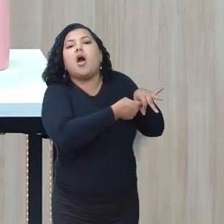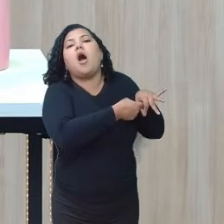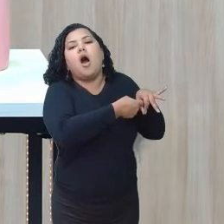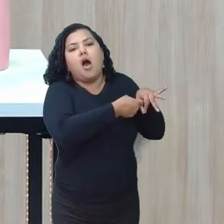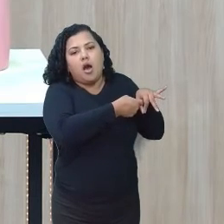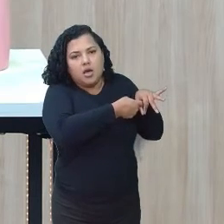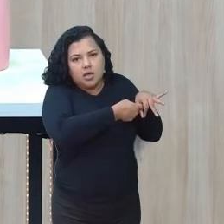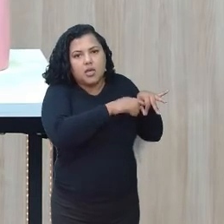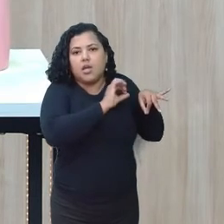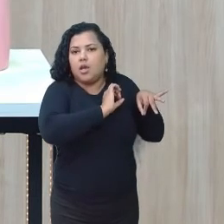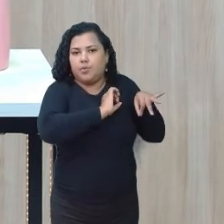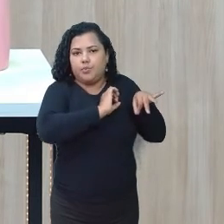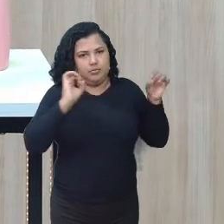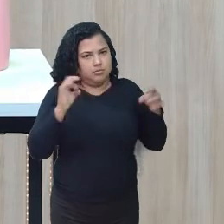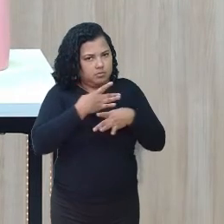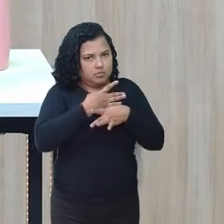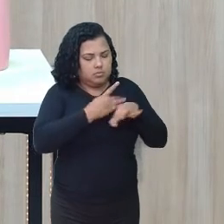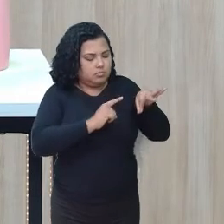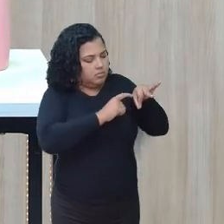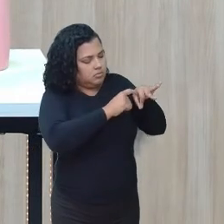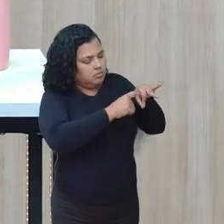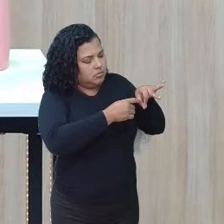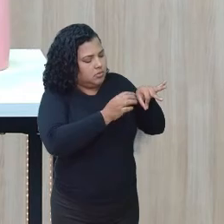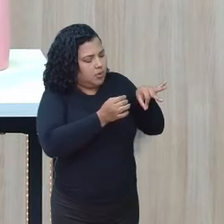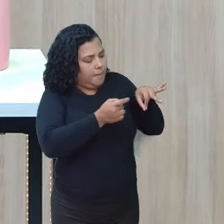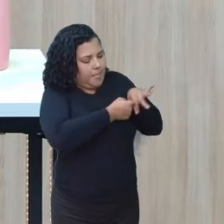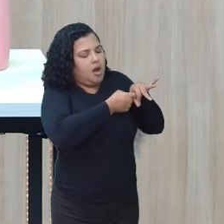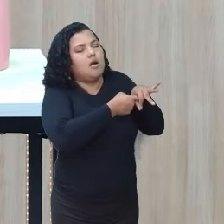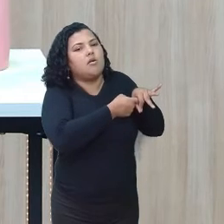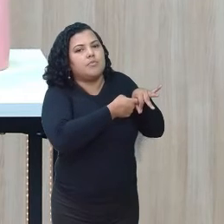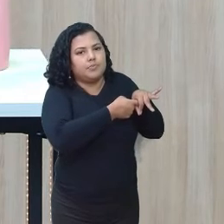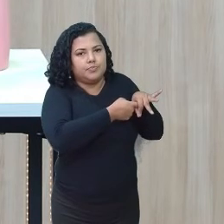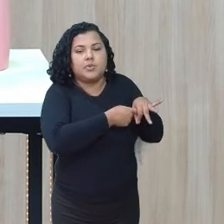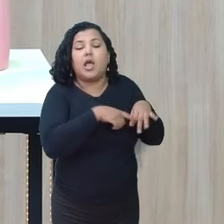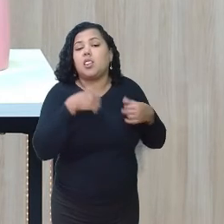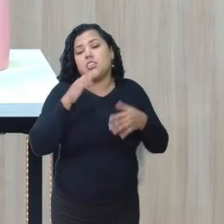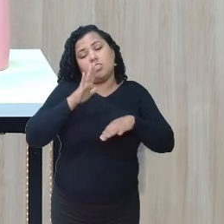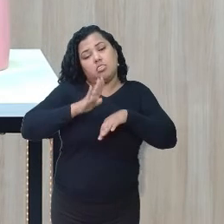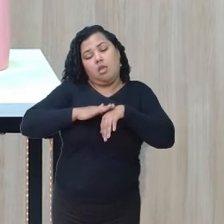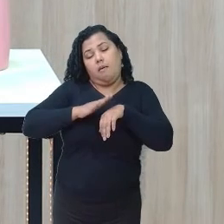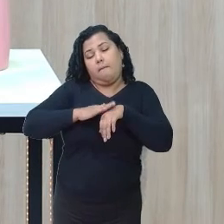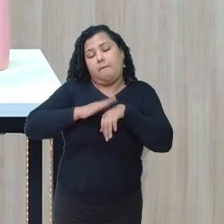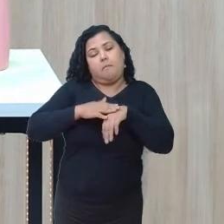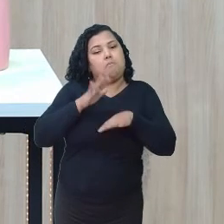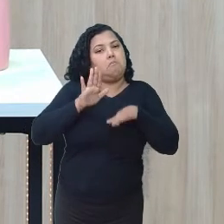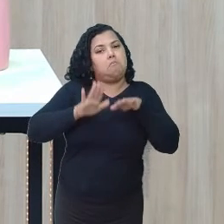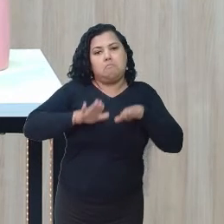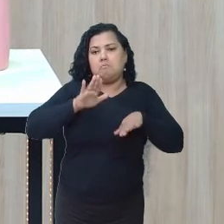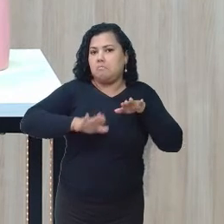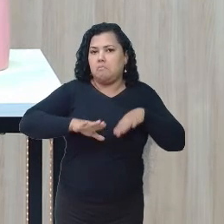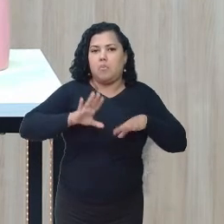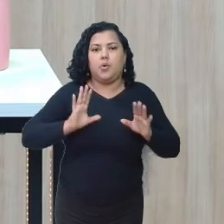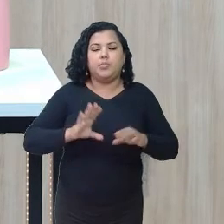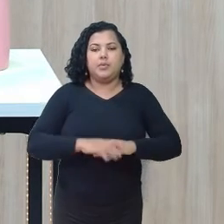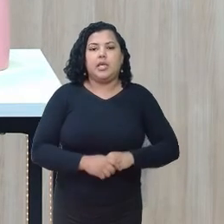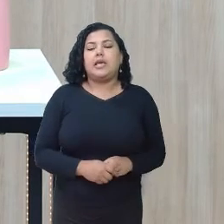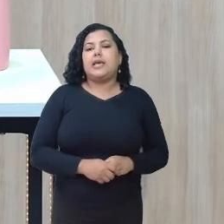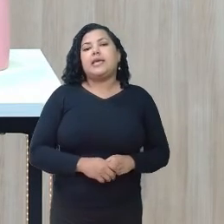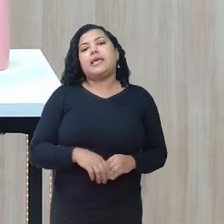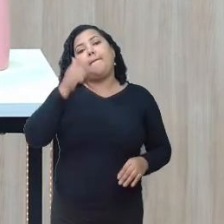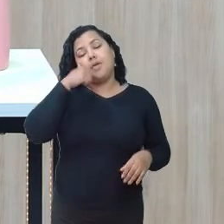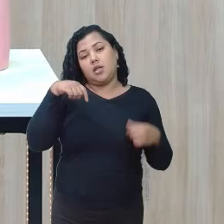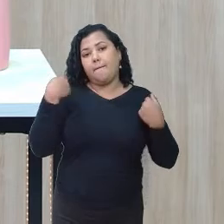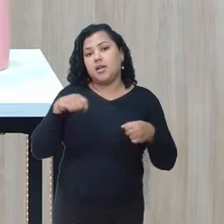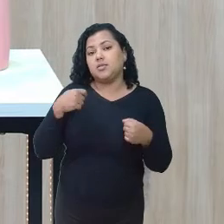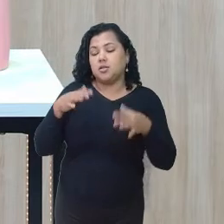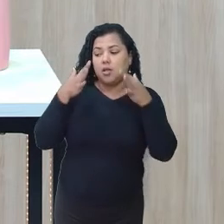da mulher, da jovem, dependendo do momento dela na relação sexual, que é um momento que ela tem que estar